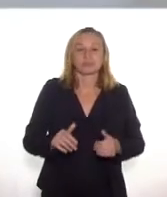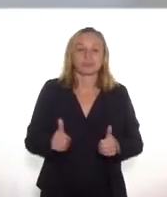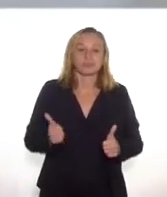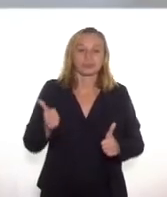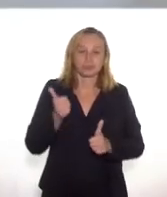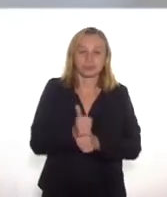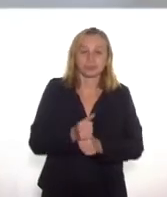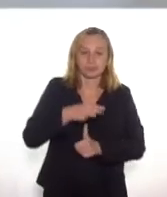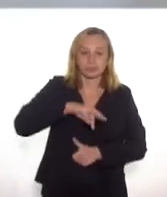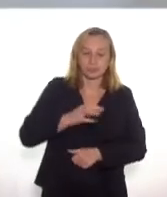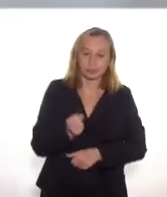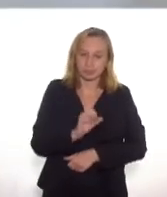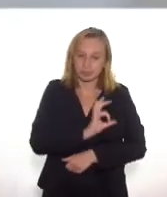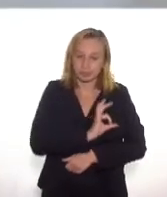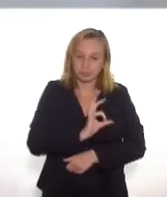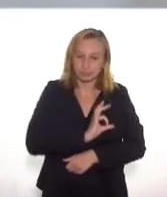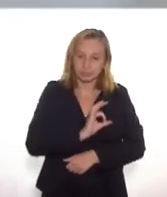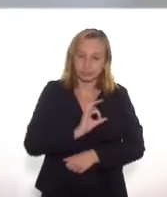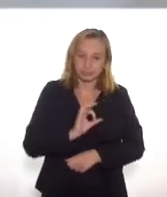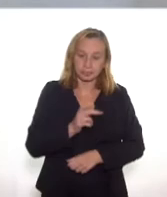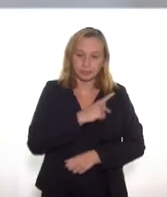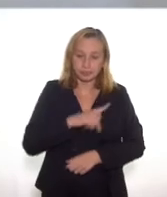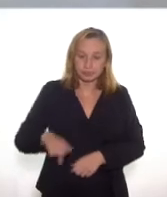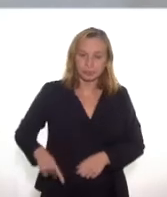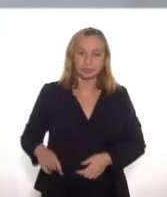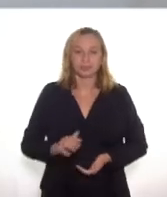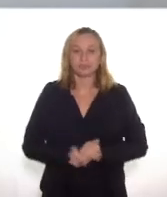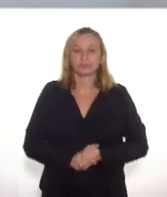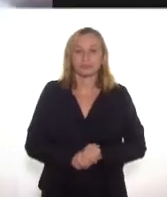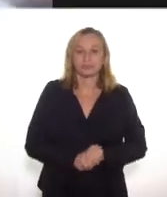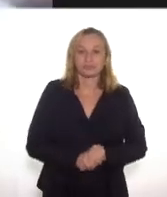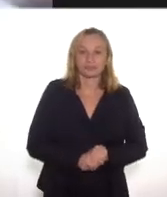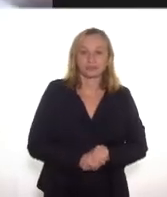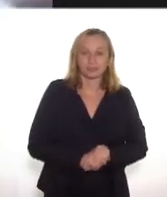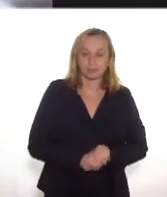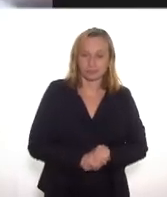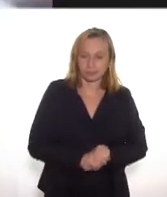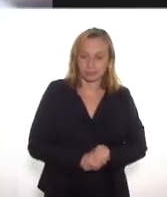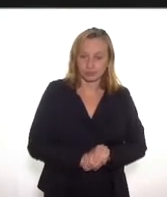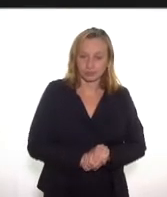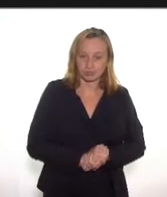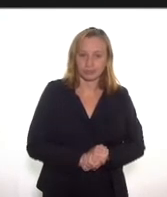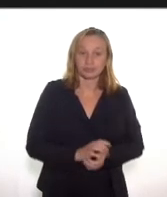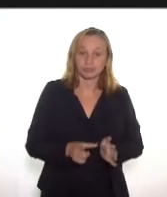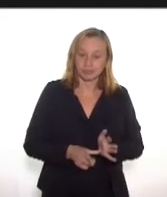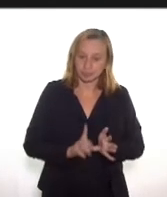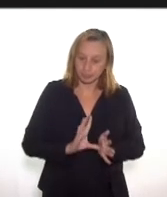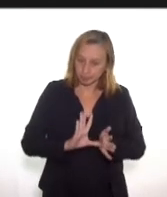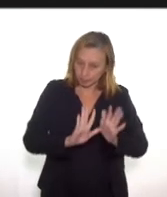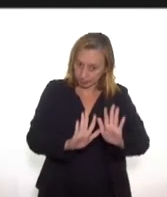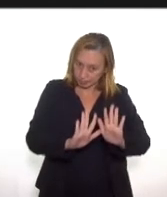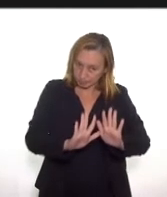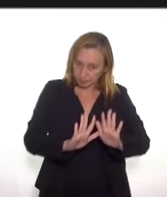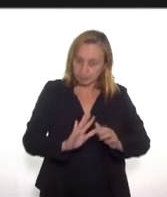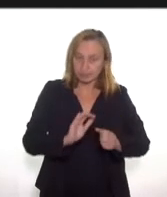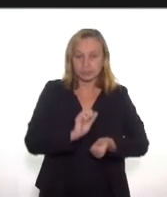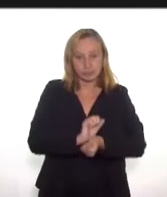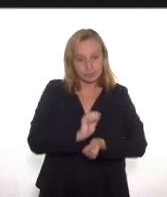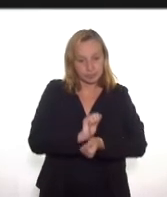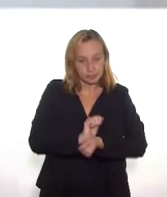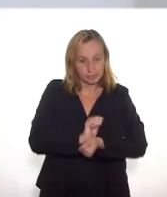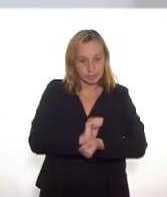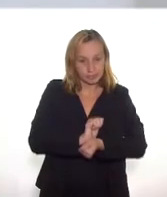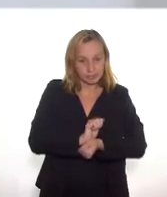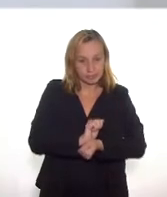a deputada Marta Rocha. Mas a declaração é depois, né? Antes. Eu vou passar para